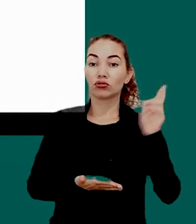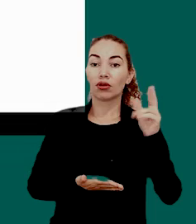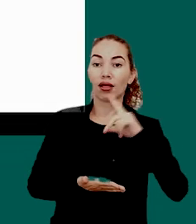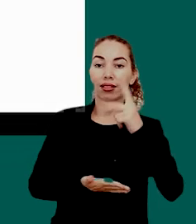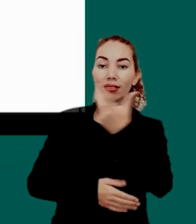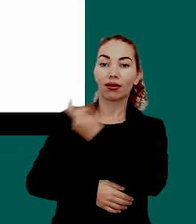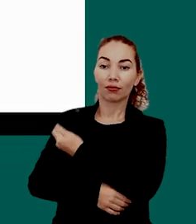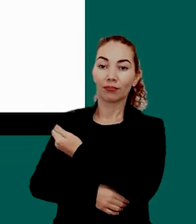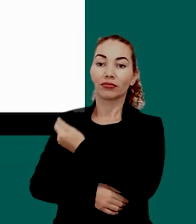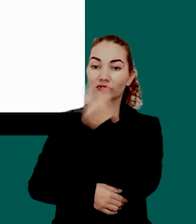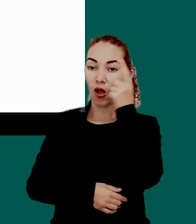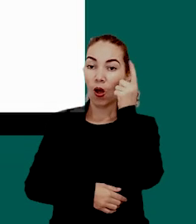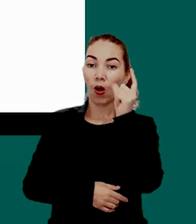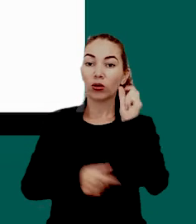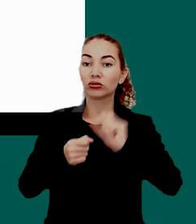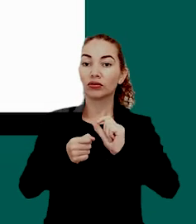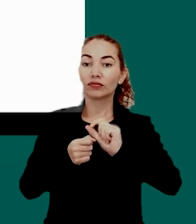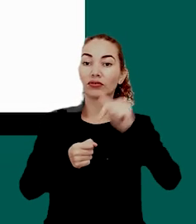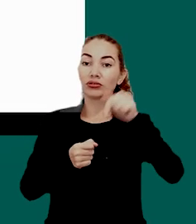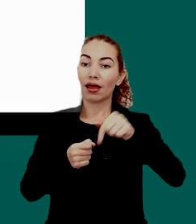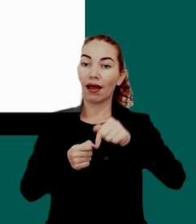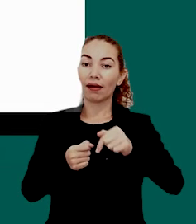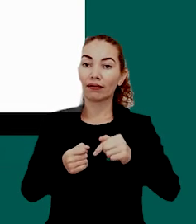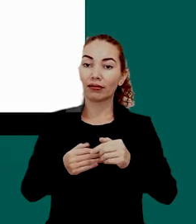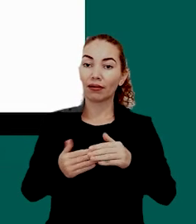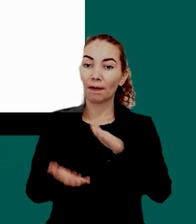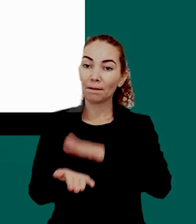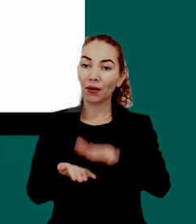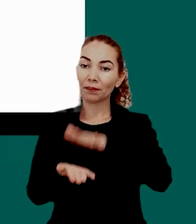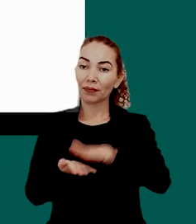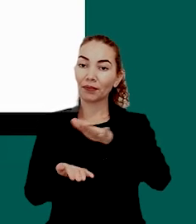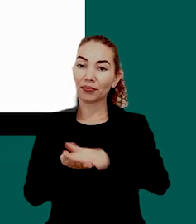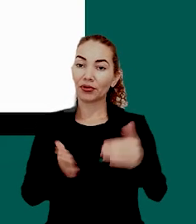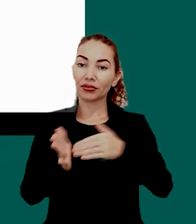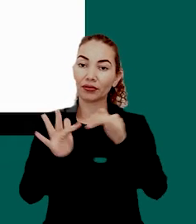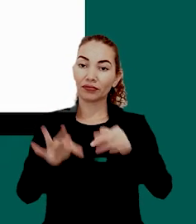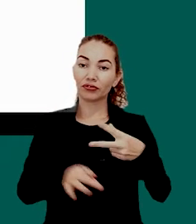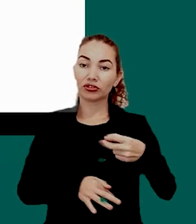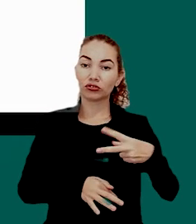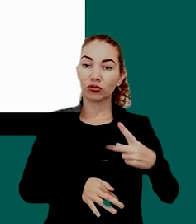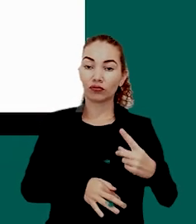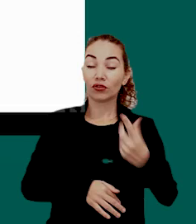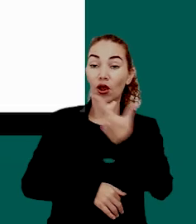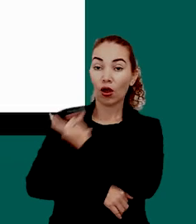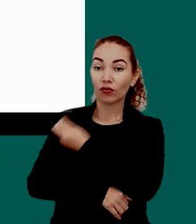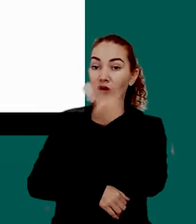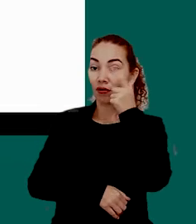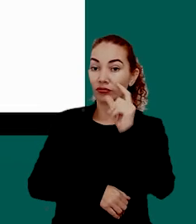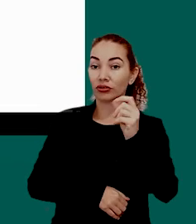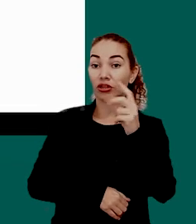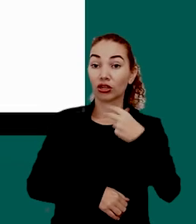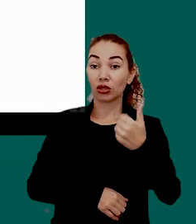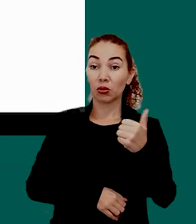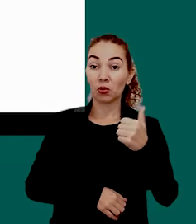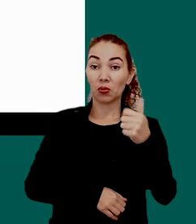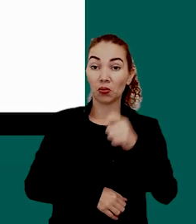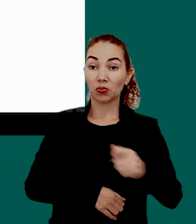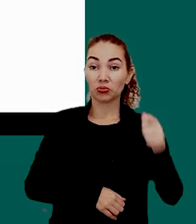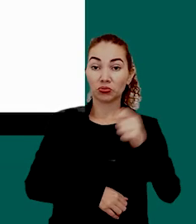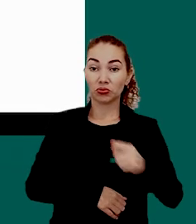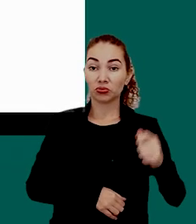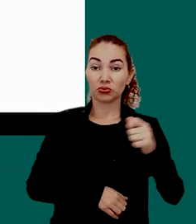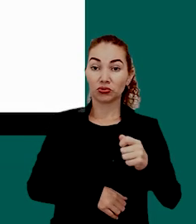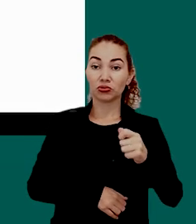uma vacina que deve ser produzida em larga escala para o final de 2020, porque vamos aplicá-la. Em 11 de agosto, né, um espanto